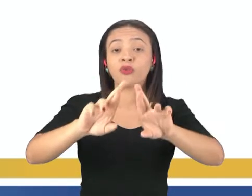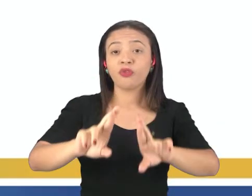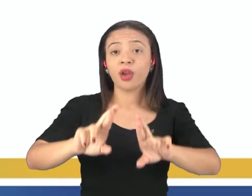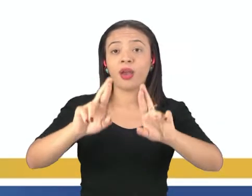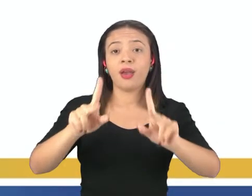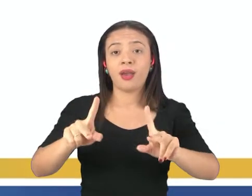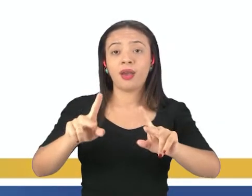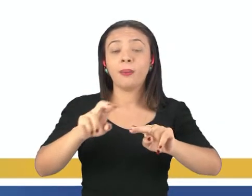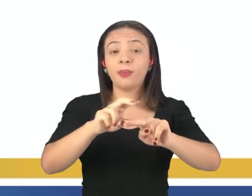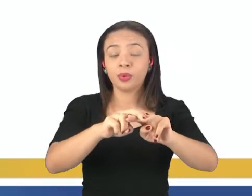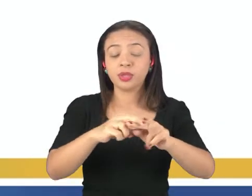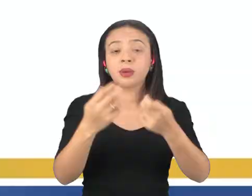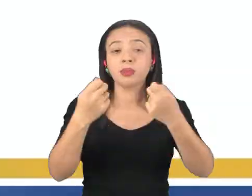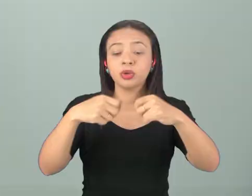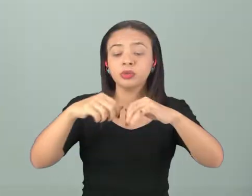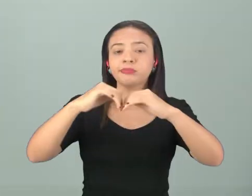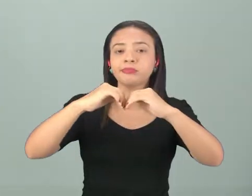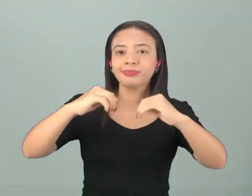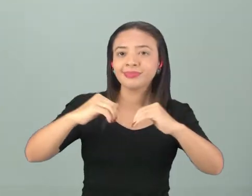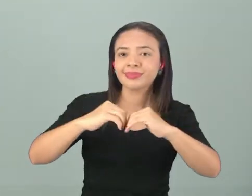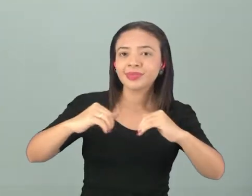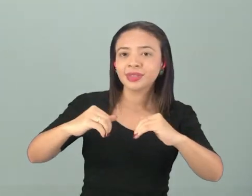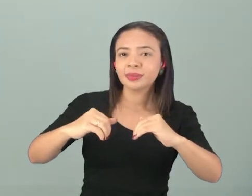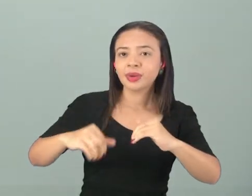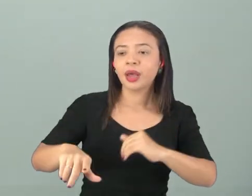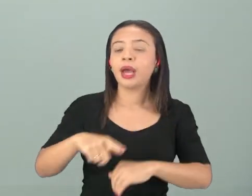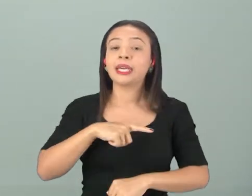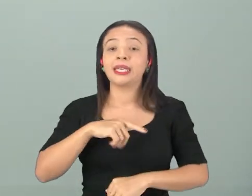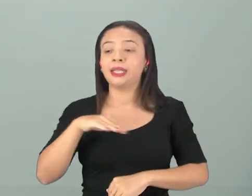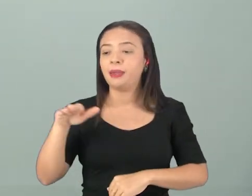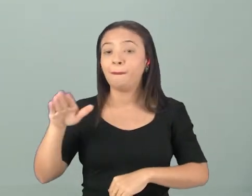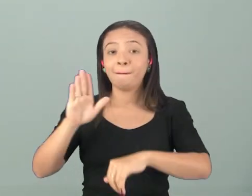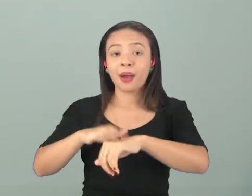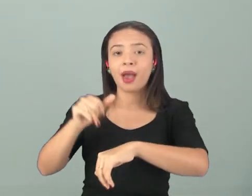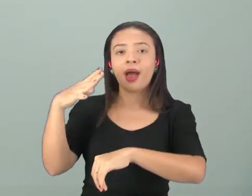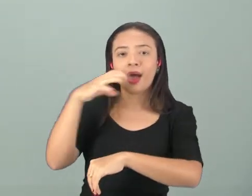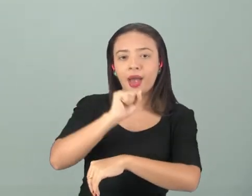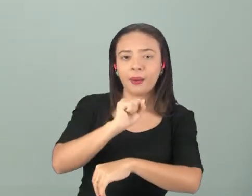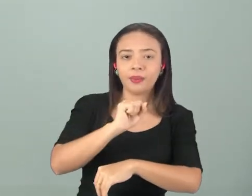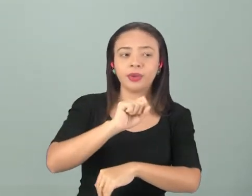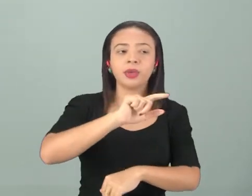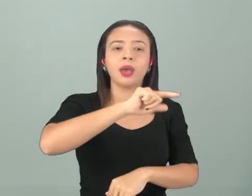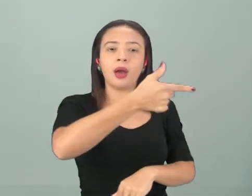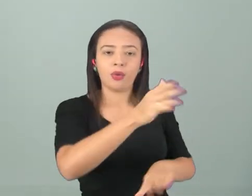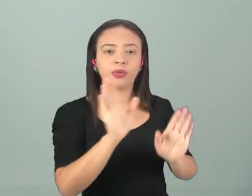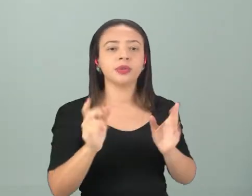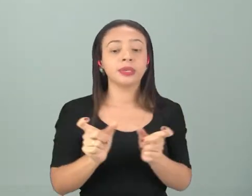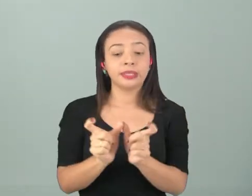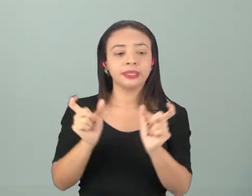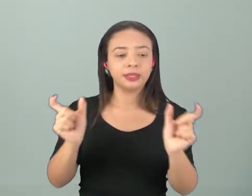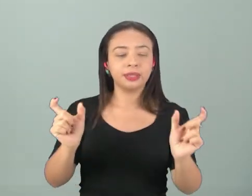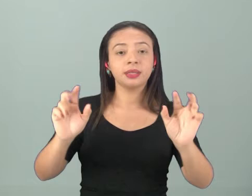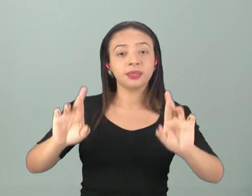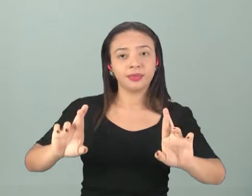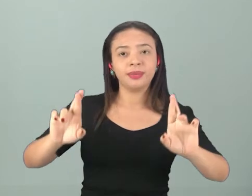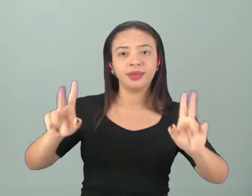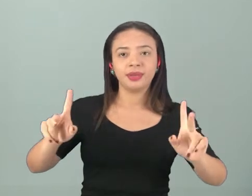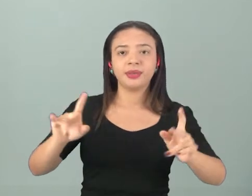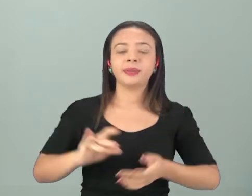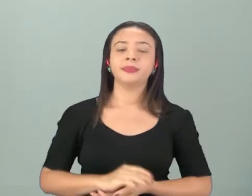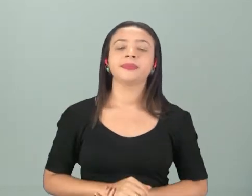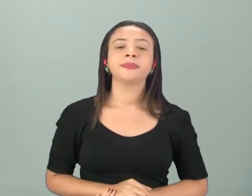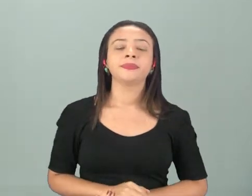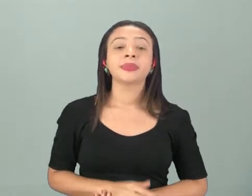de ebulição diferente, eu vou conseguir separar aquela que atingiu a ebulição primeiro e vai restar só a outra, que é distinta, né, que tem ebulição um pouco